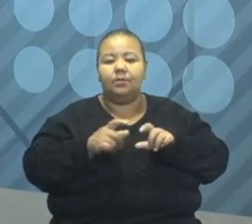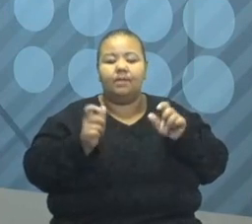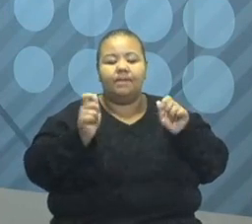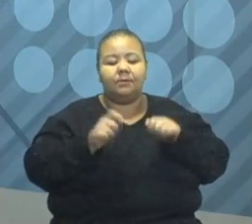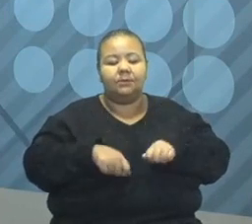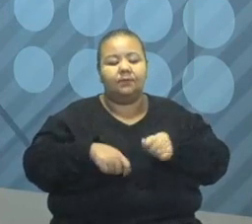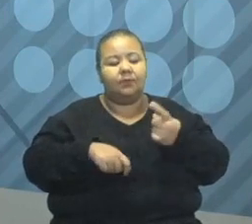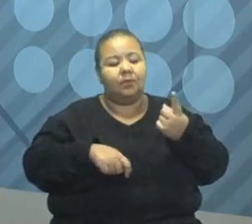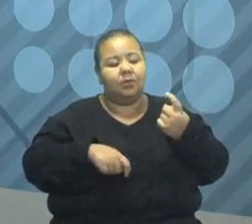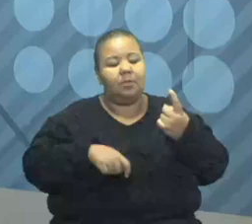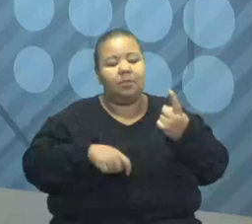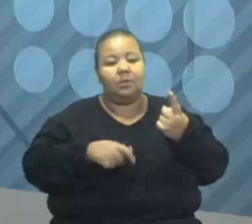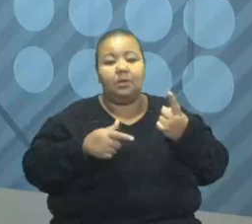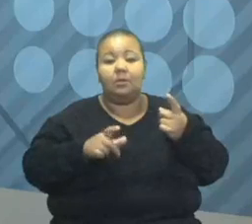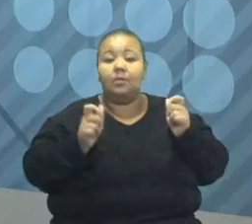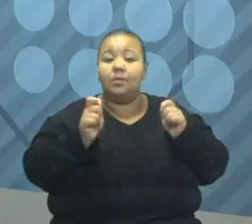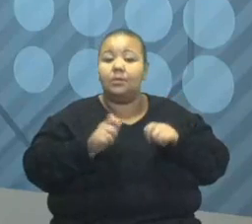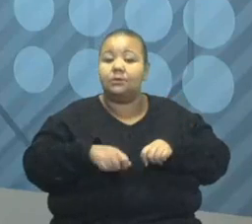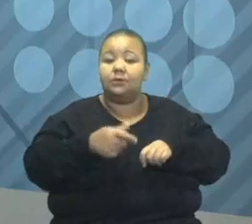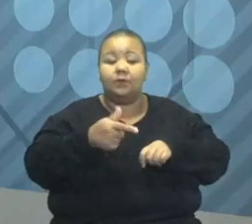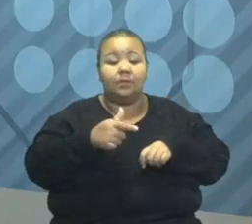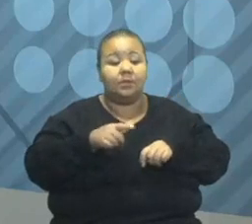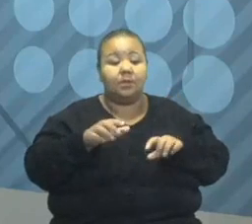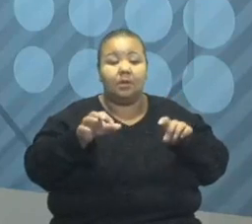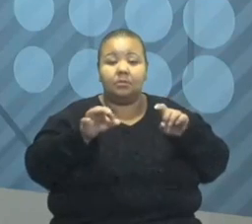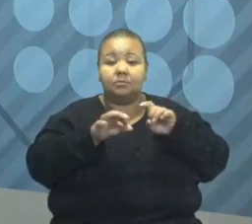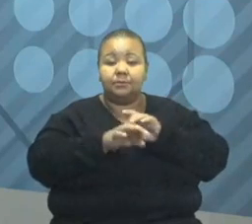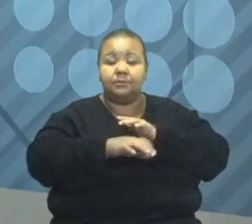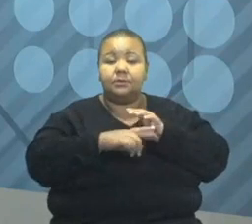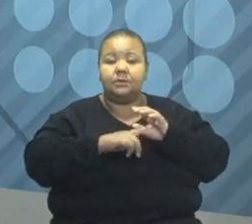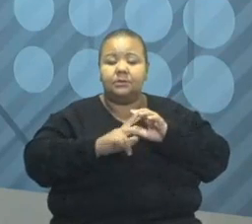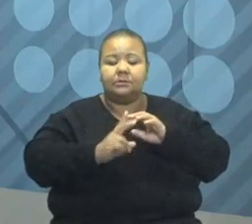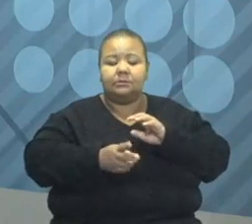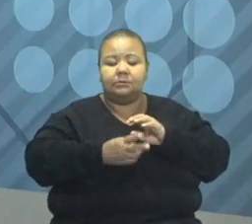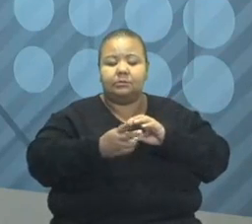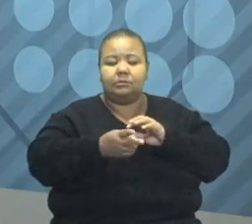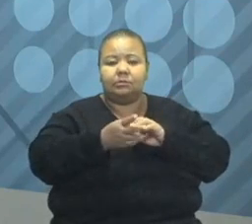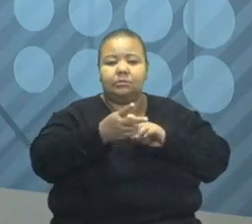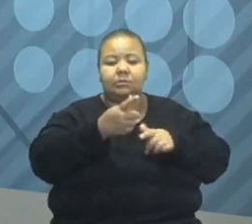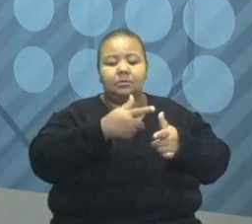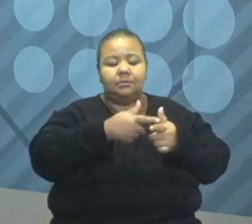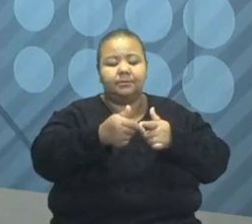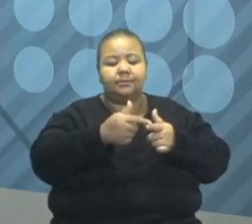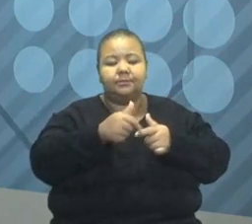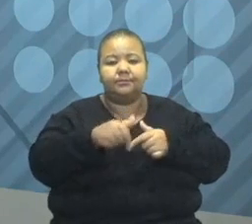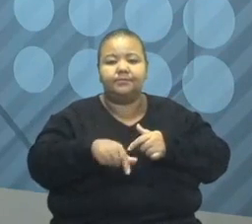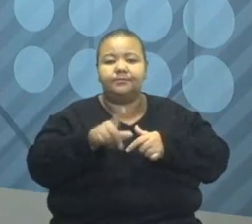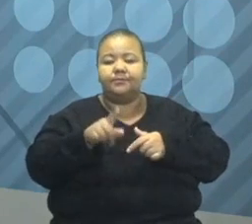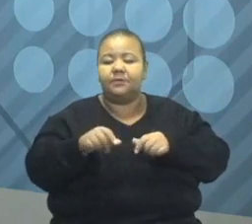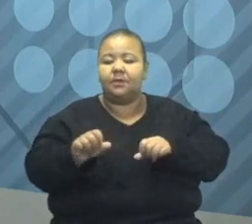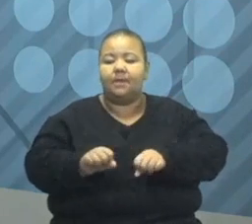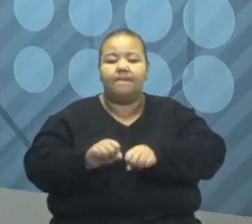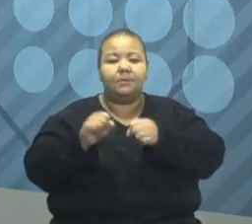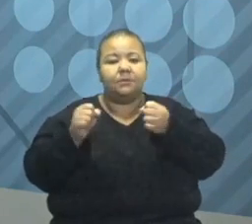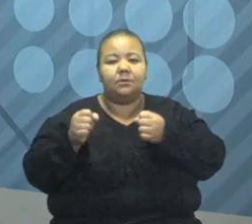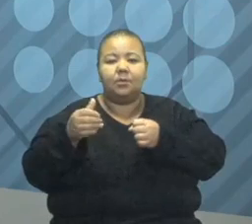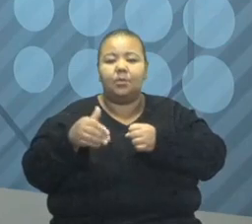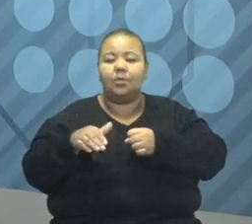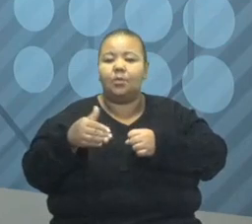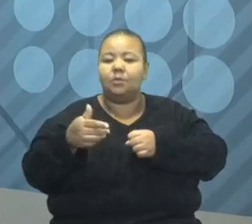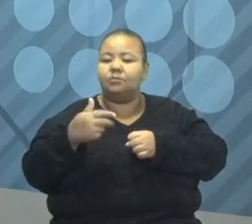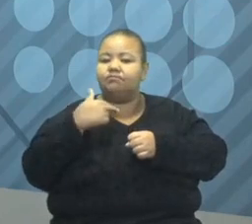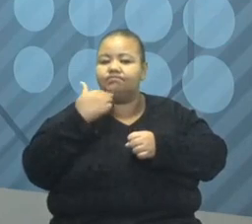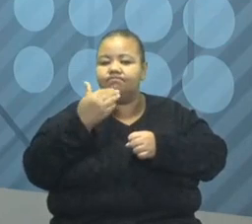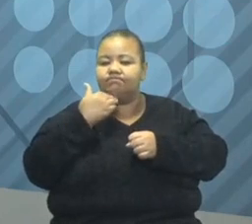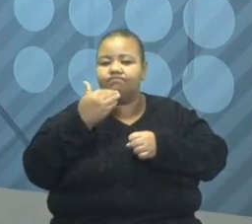possível e indeterminado quando ele possuir infinitas soluções. E ele é impossível quando ele